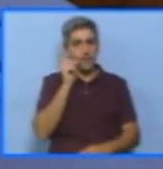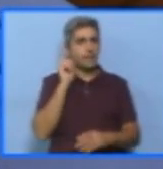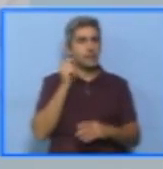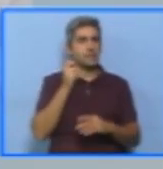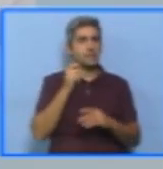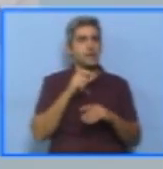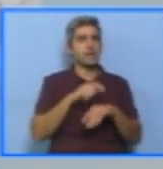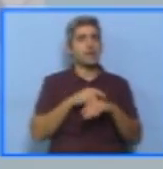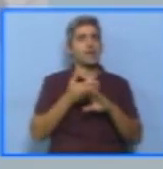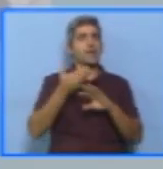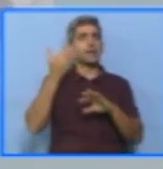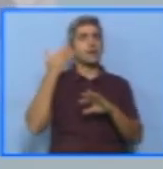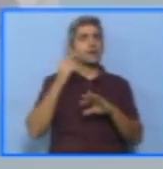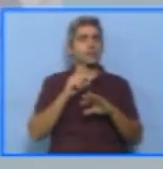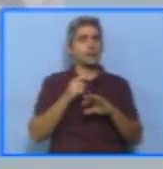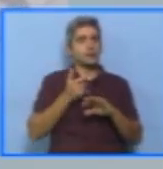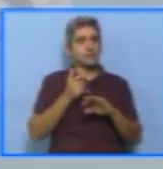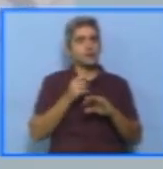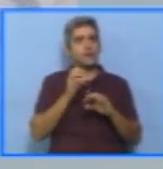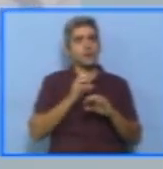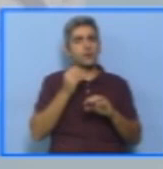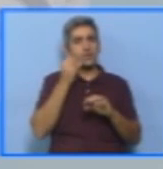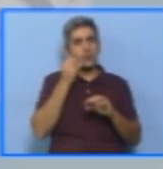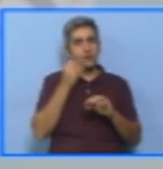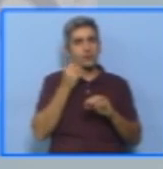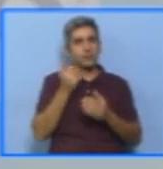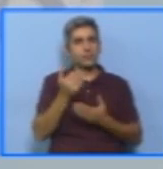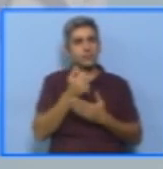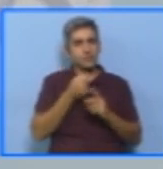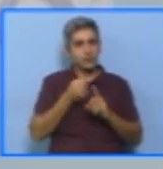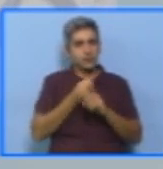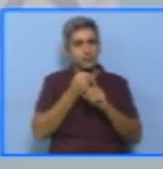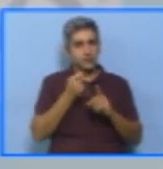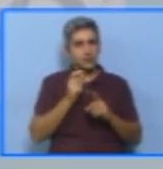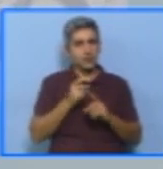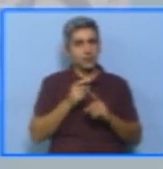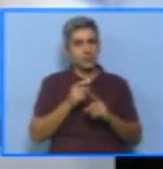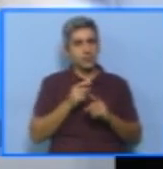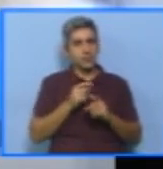propriamente a antiguidade, mas a forma como se acolhe o desafio que Ele nos coloca, não é?